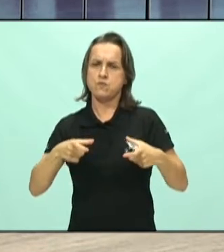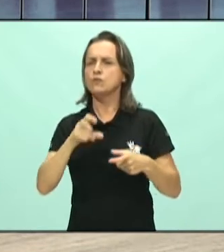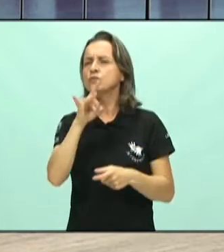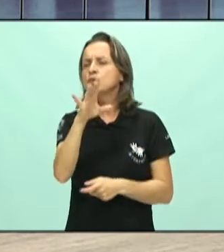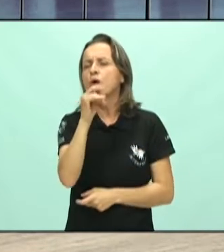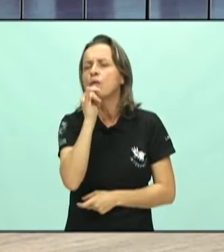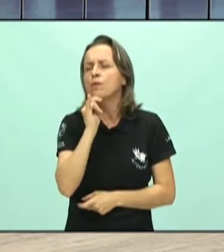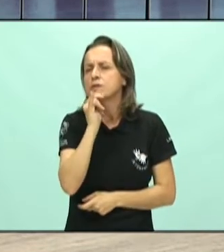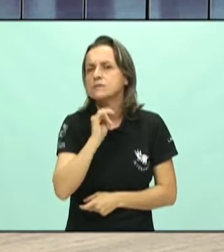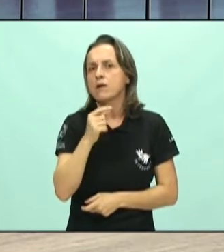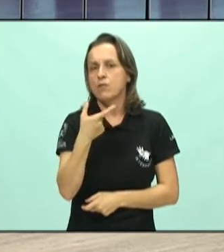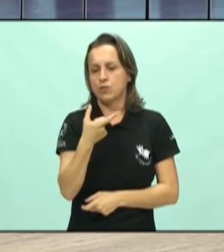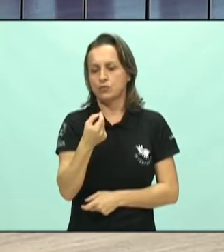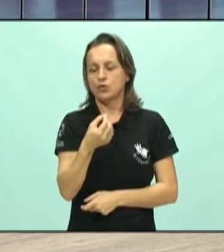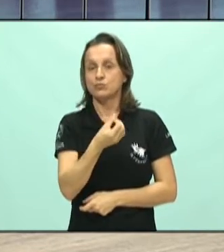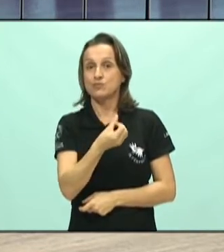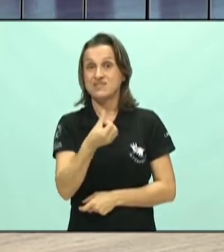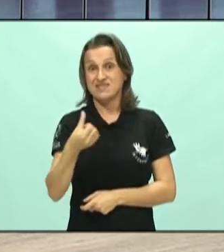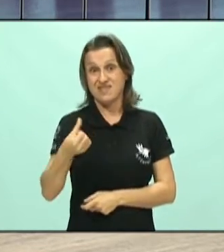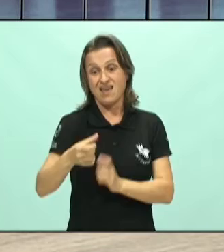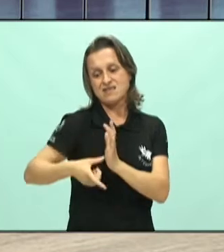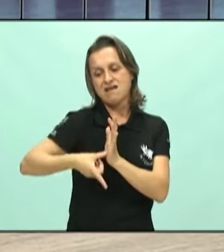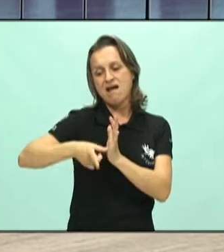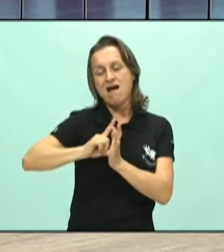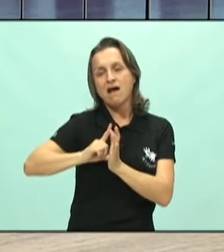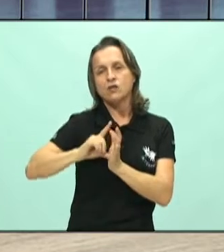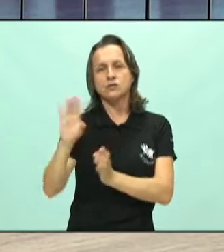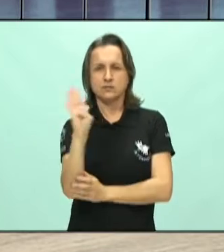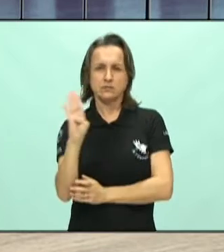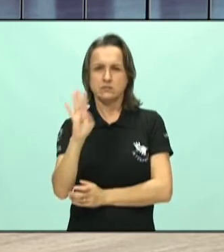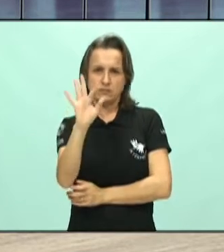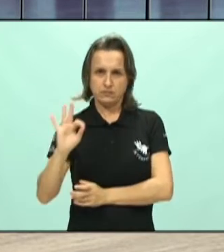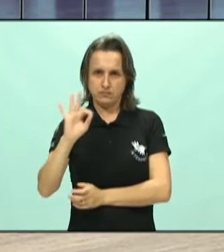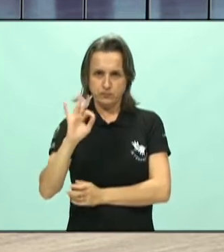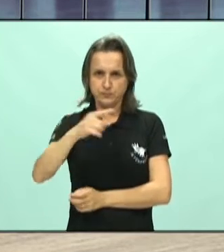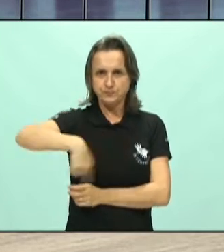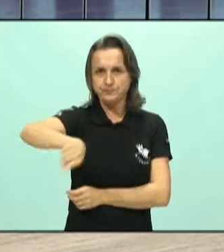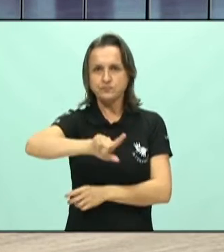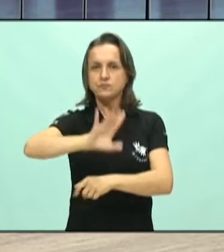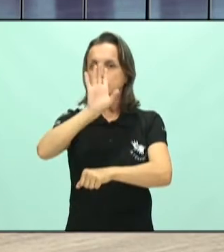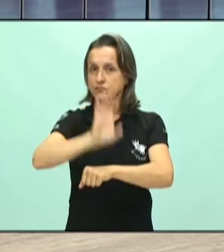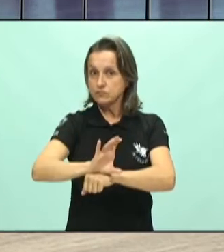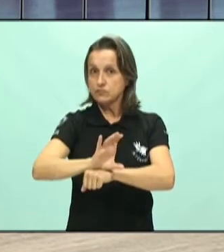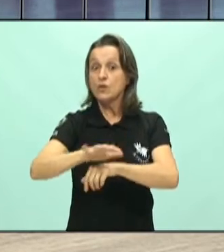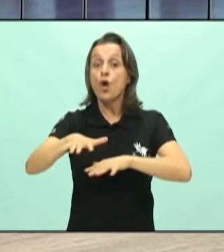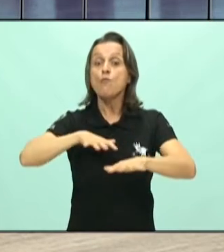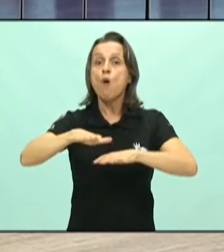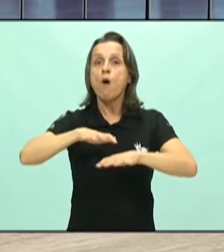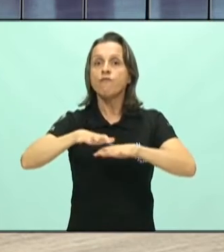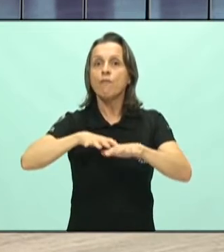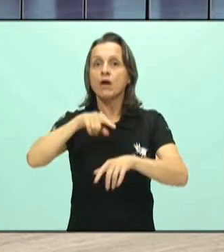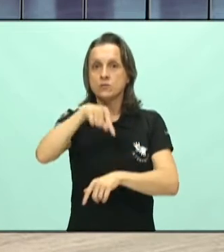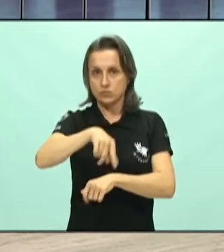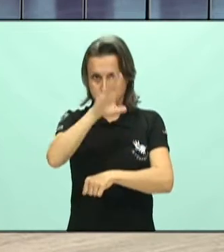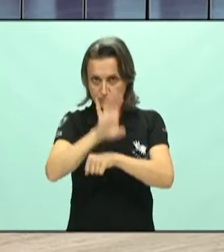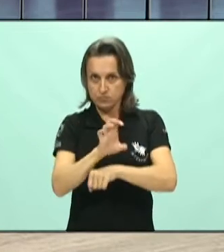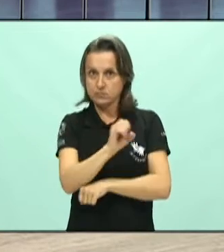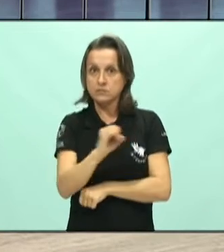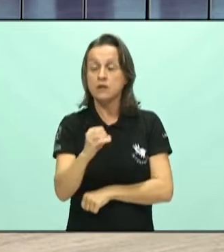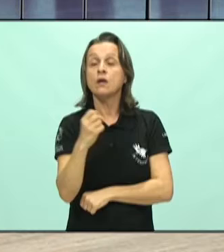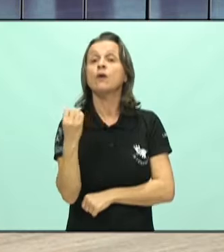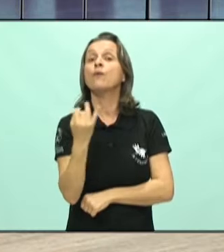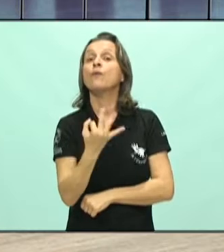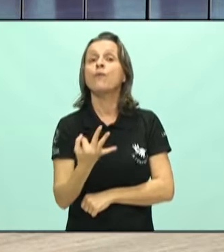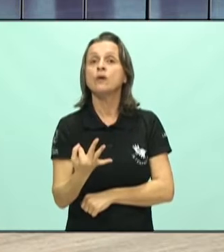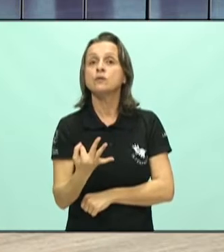em 2006, antes dos incentivos fiscais do nosso estado, nós movimentávamos aqui no estado de Santa Catarina